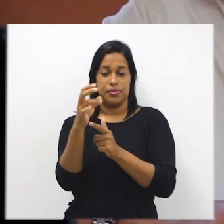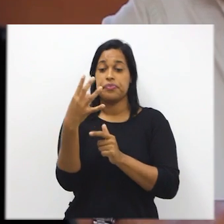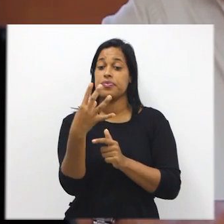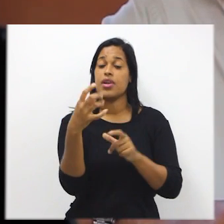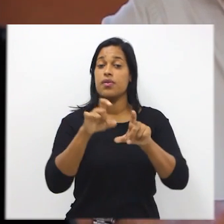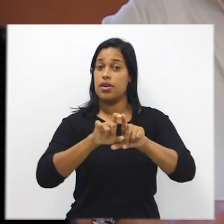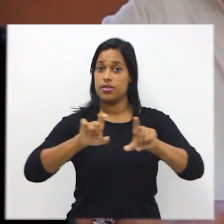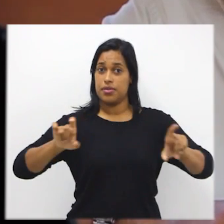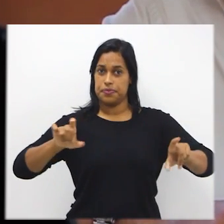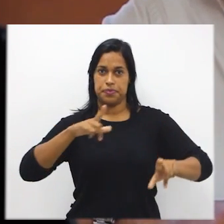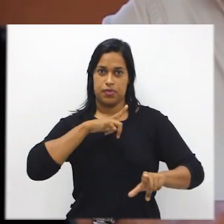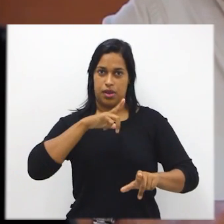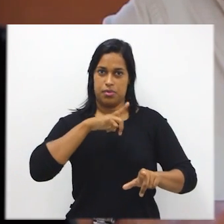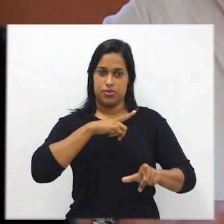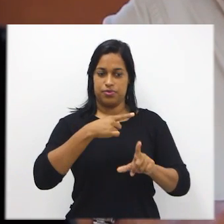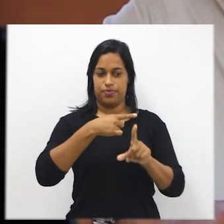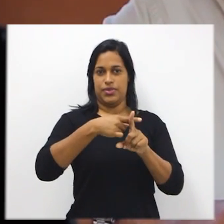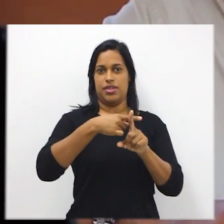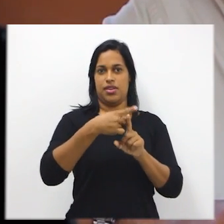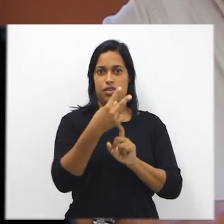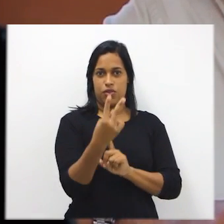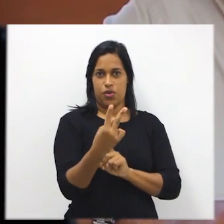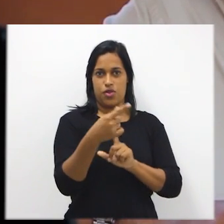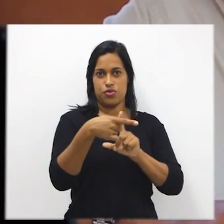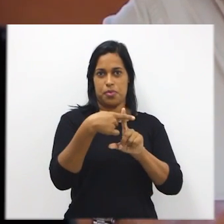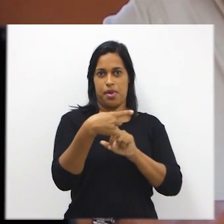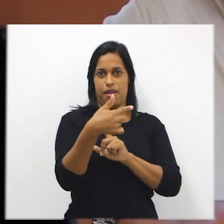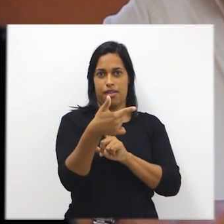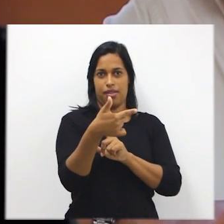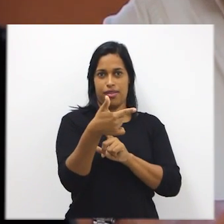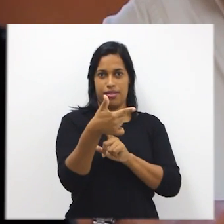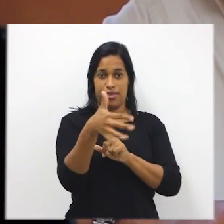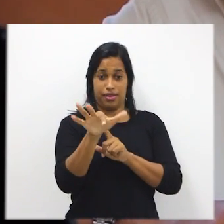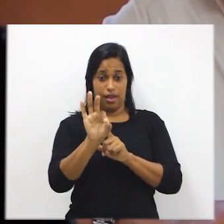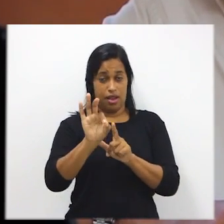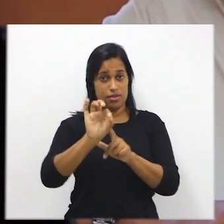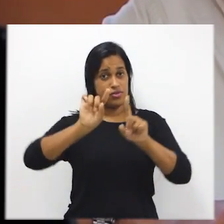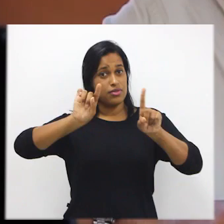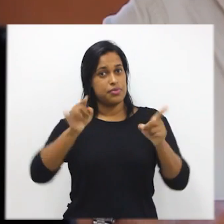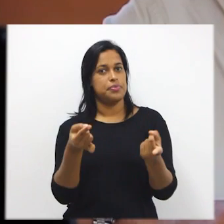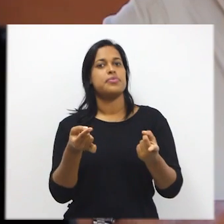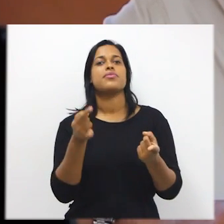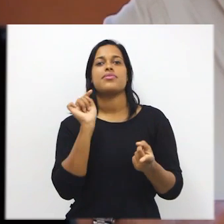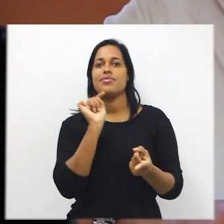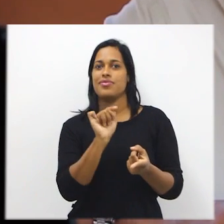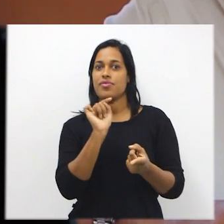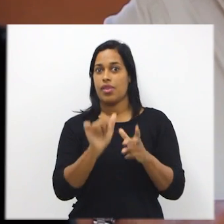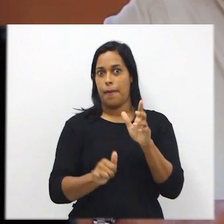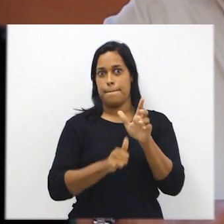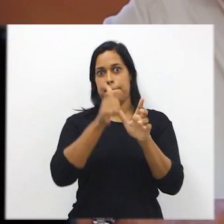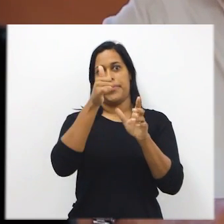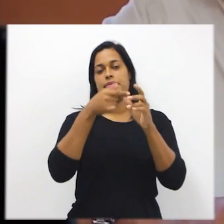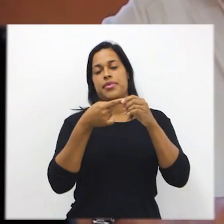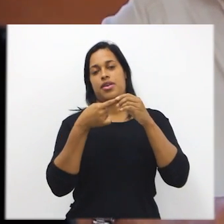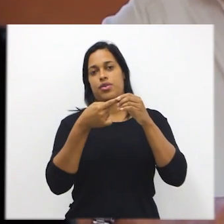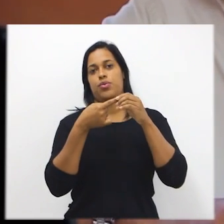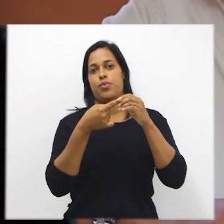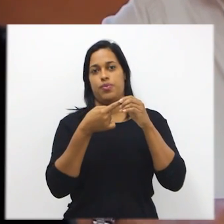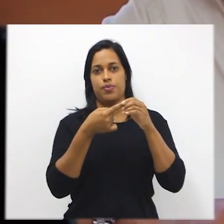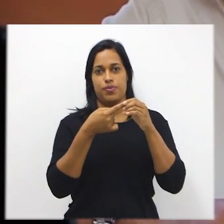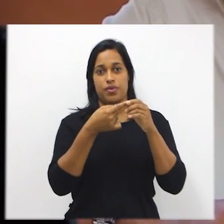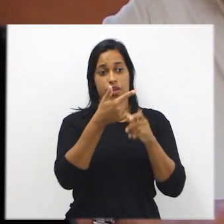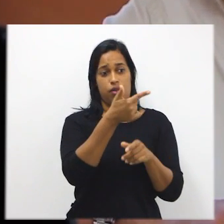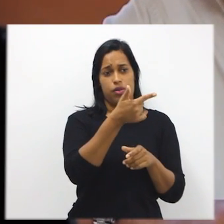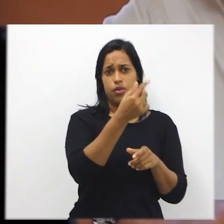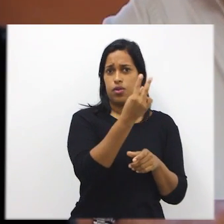temos a adição de 2 mais 10 entre parênteses. Então, ela vai ser resolvida primeiro.